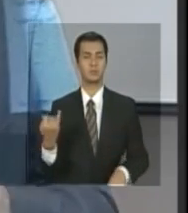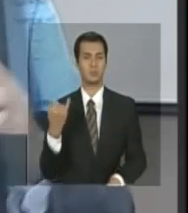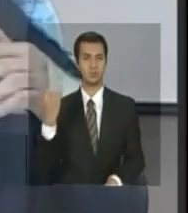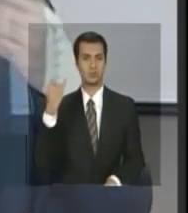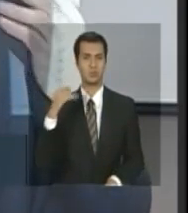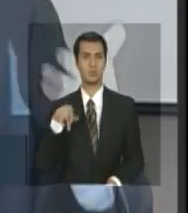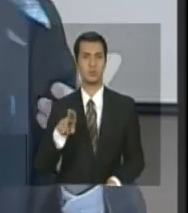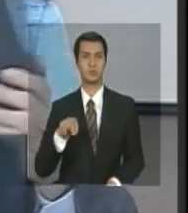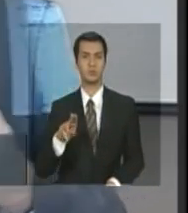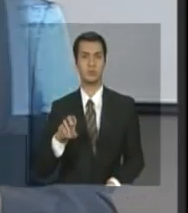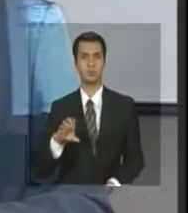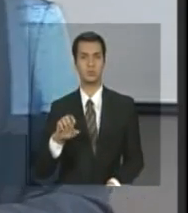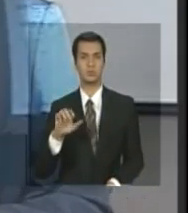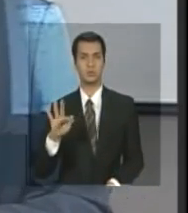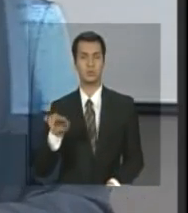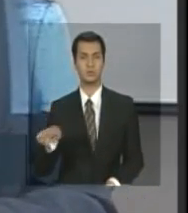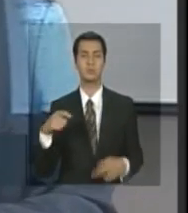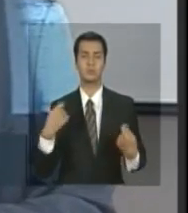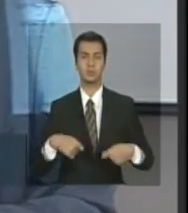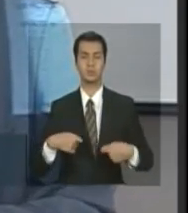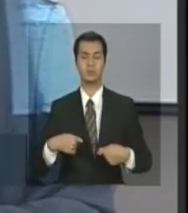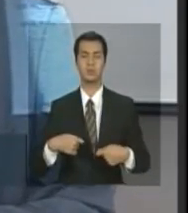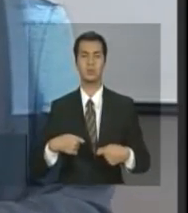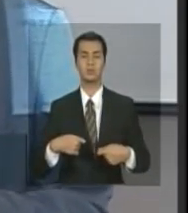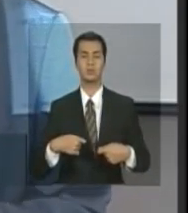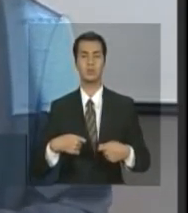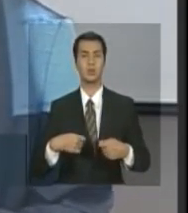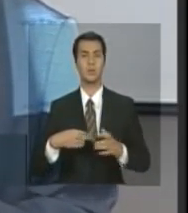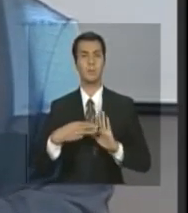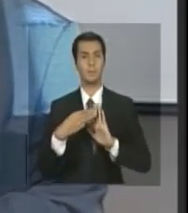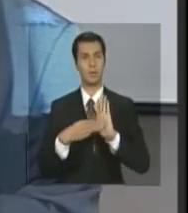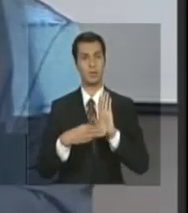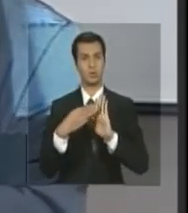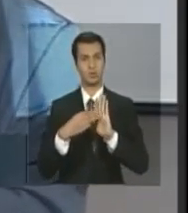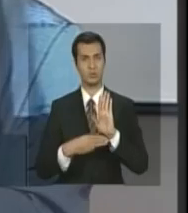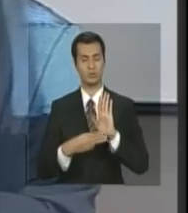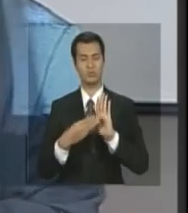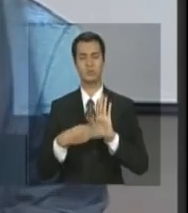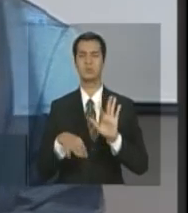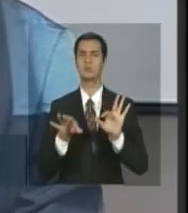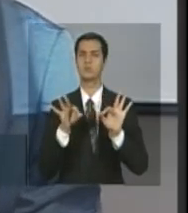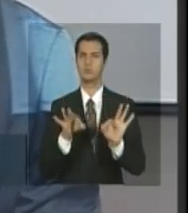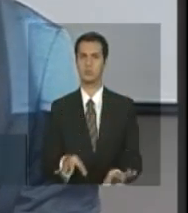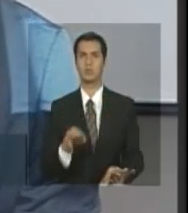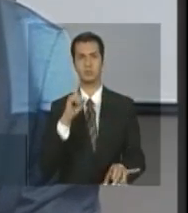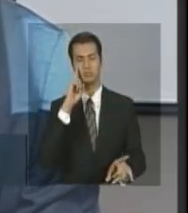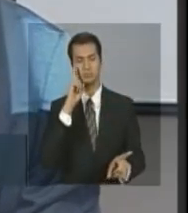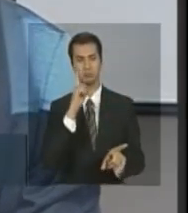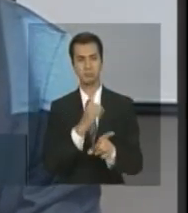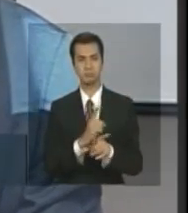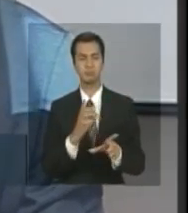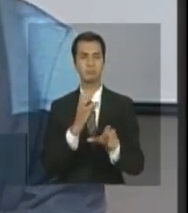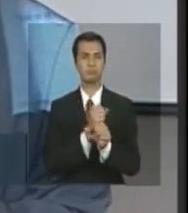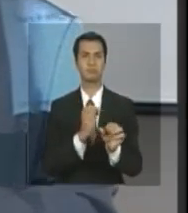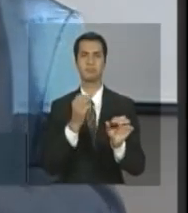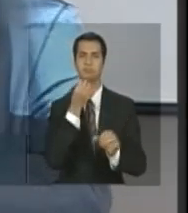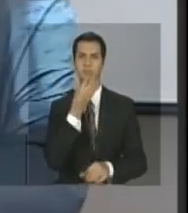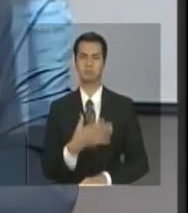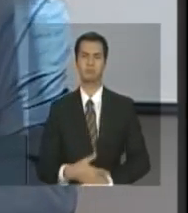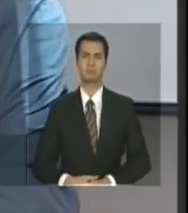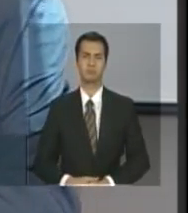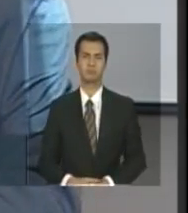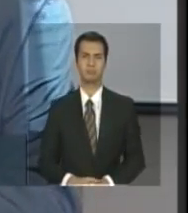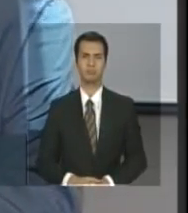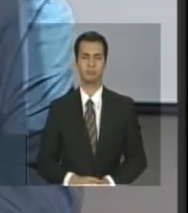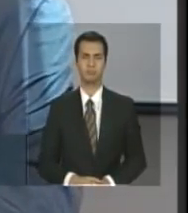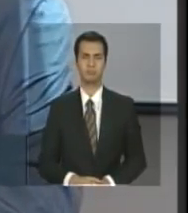internacionais utilizem uma metodologia que seja adequada para aferir o que está acontecendo de fato. Assim, a gente